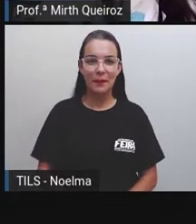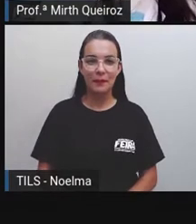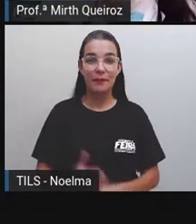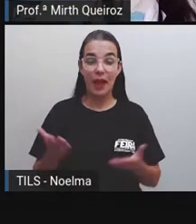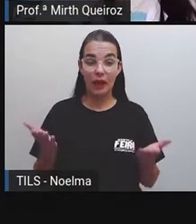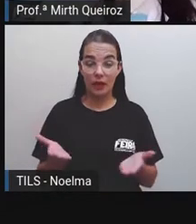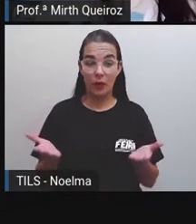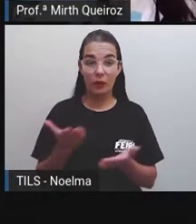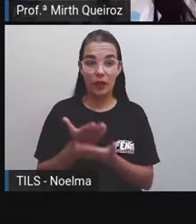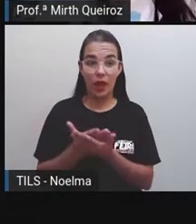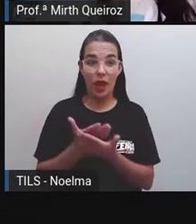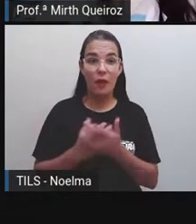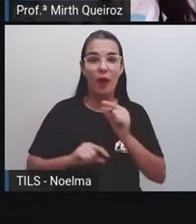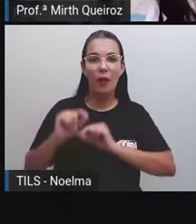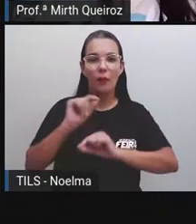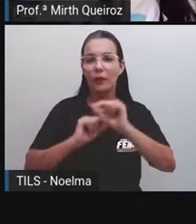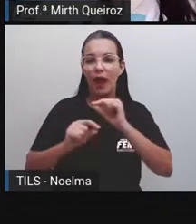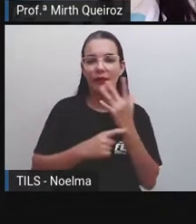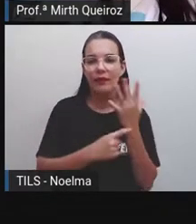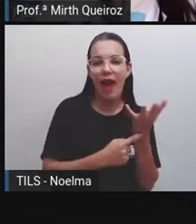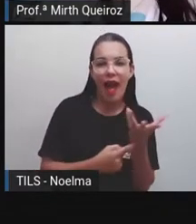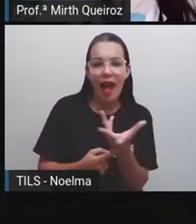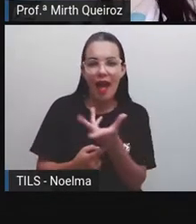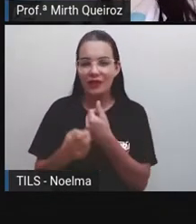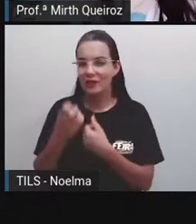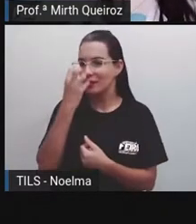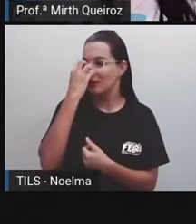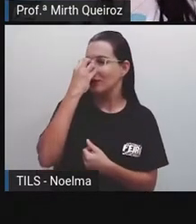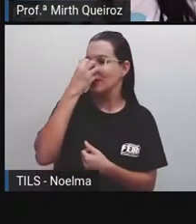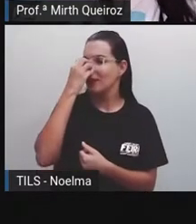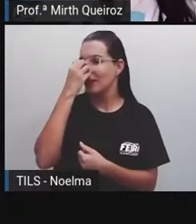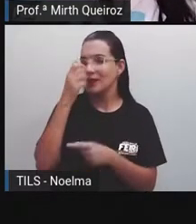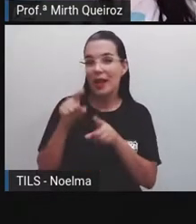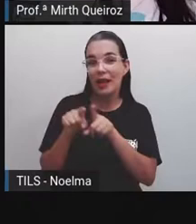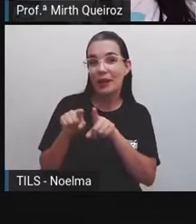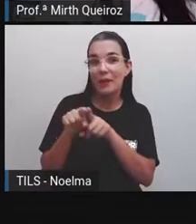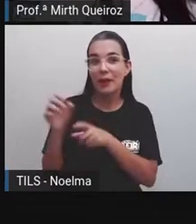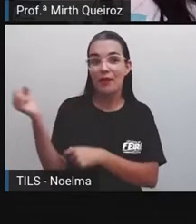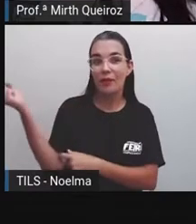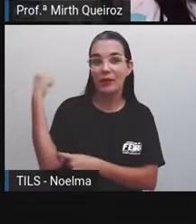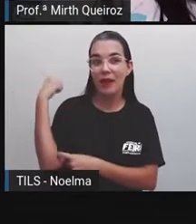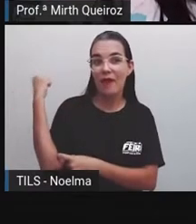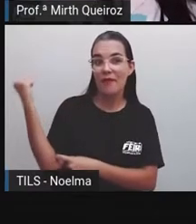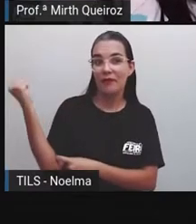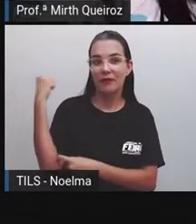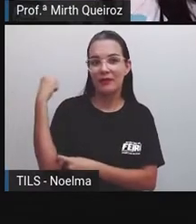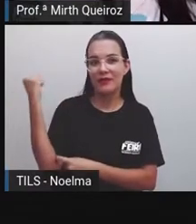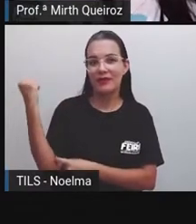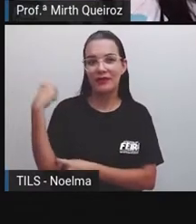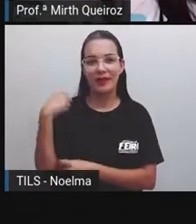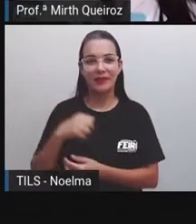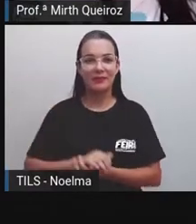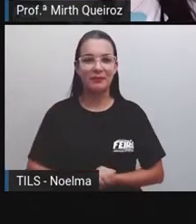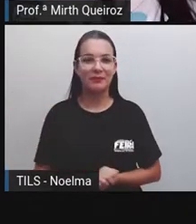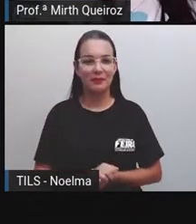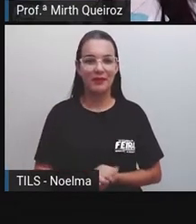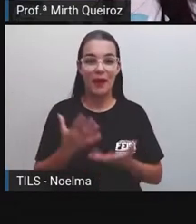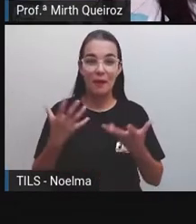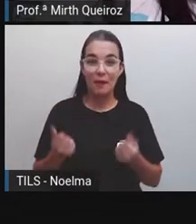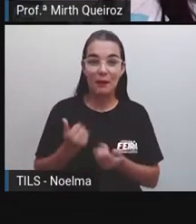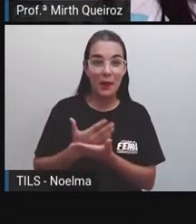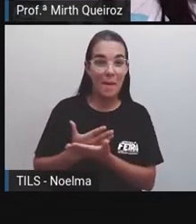Na aula de hoje, nós iremos falar sobre a arte circense e a educação física. E